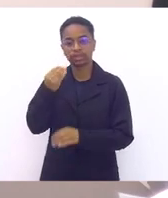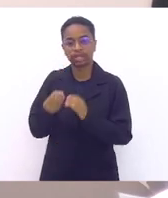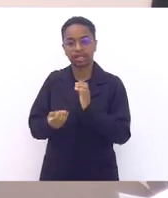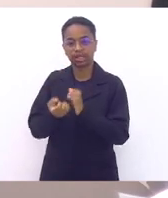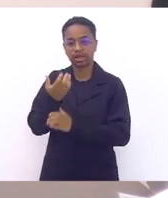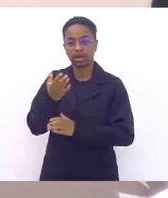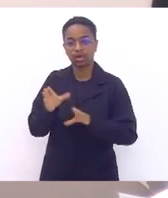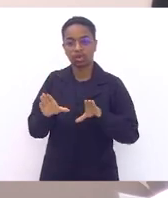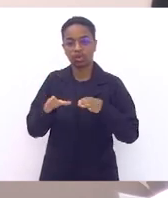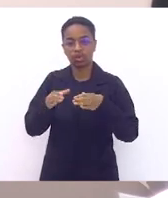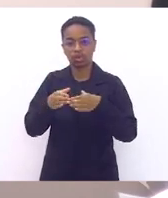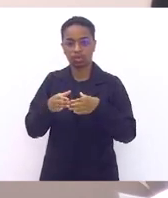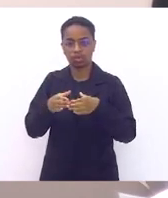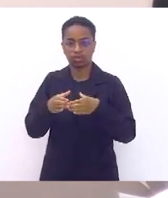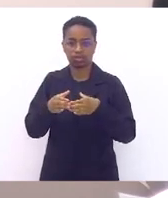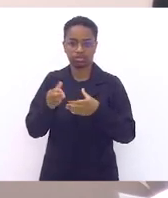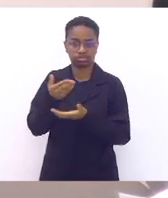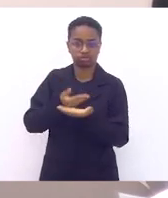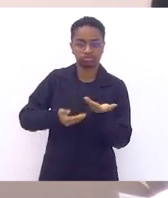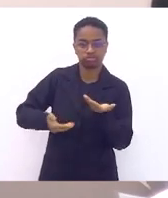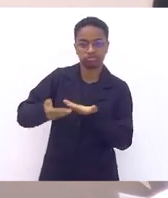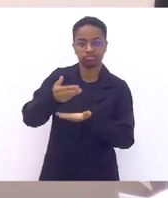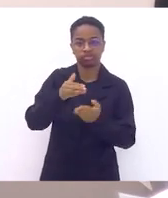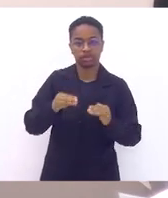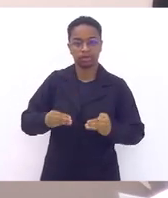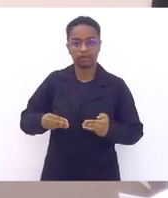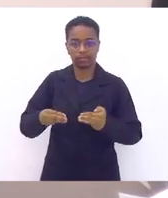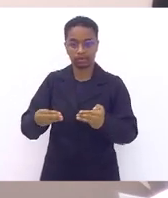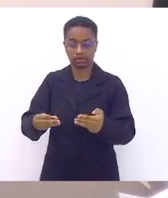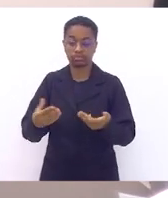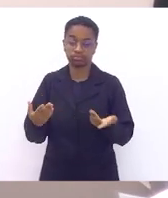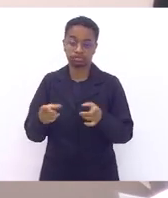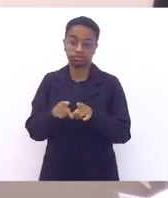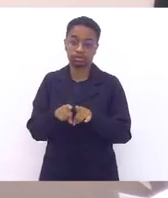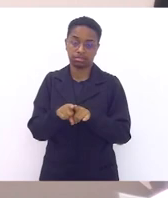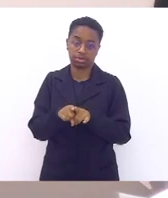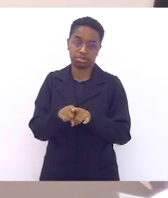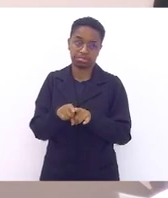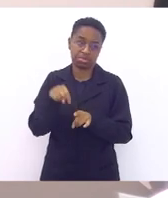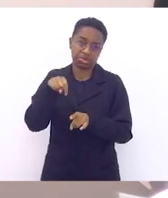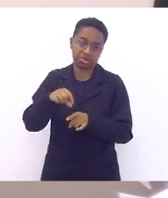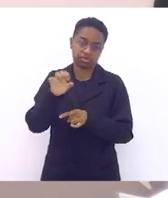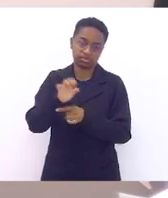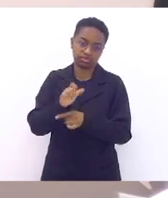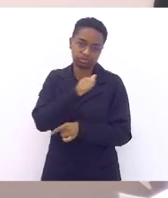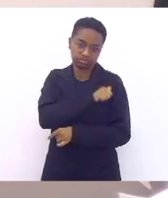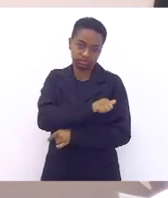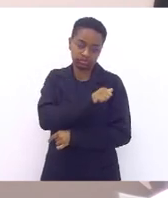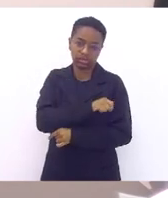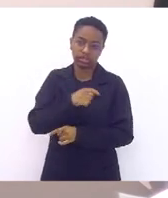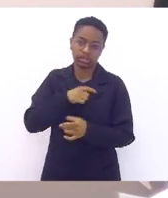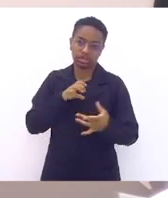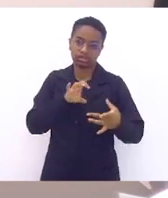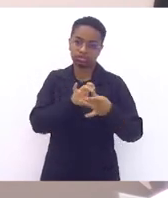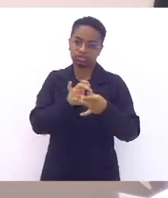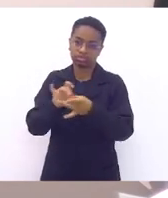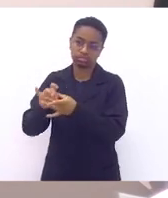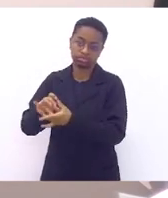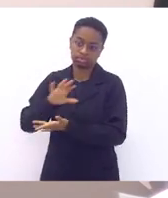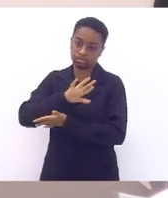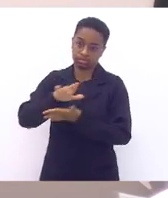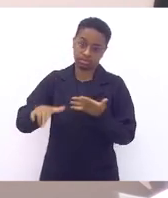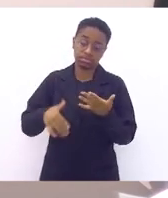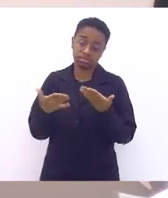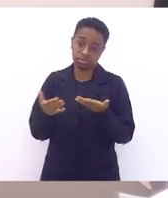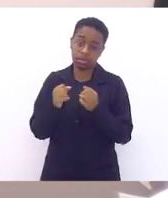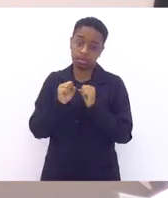de um grupo interministerial, e no estado do Rio de Janeiro seria um grupo intersetorial, com composição de vários outros órgãos, que poderiam ter